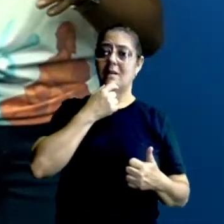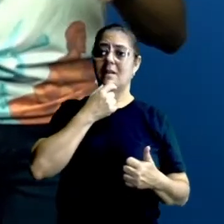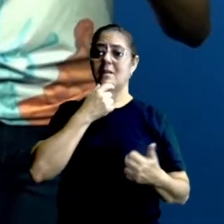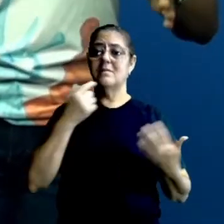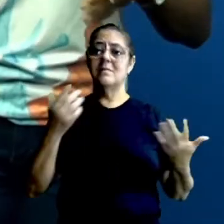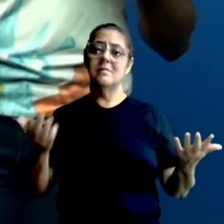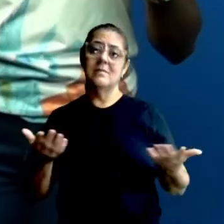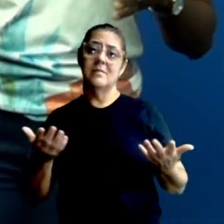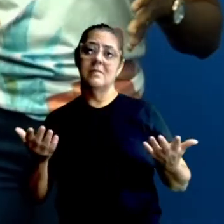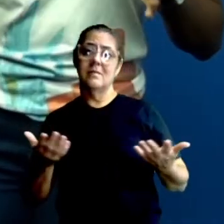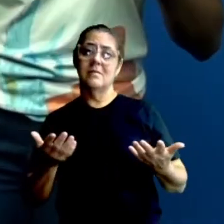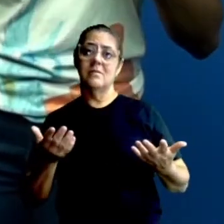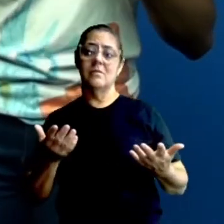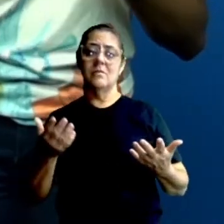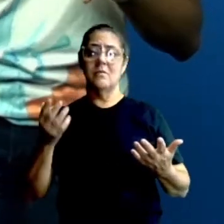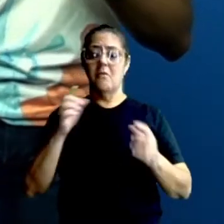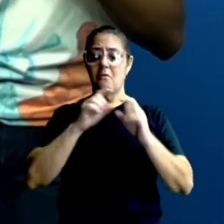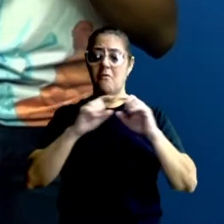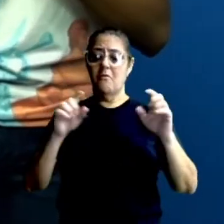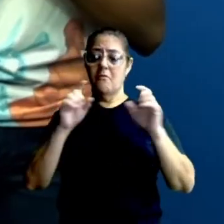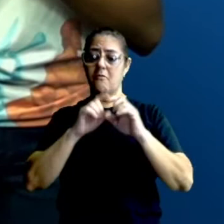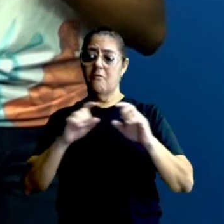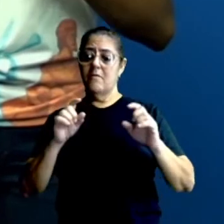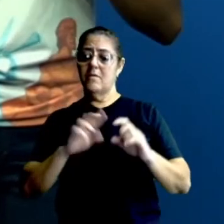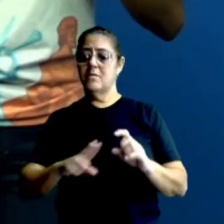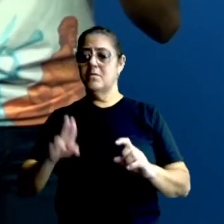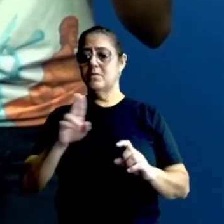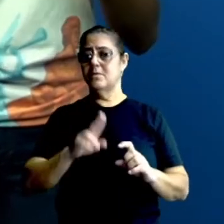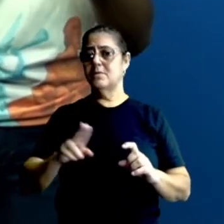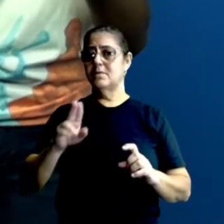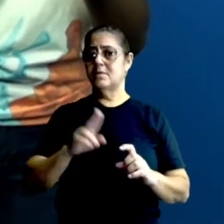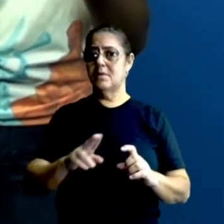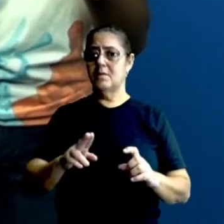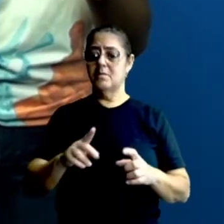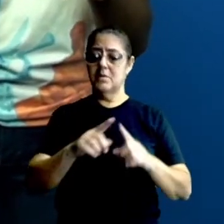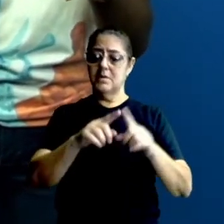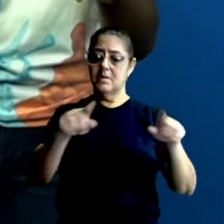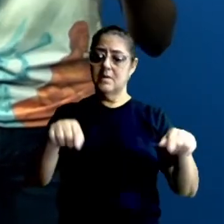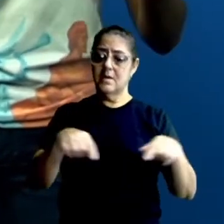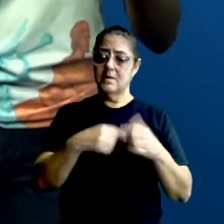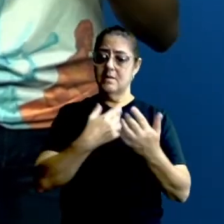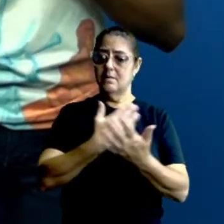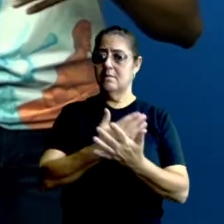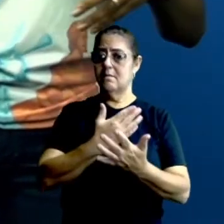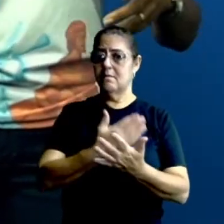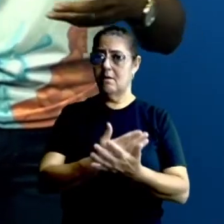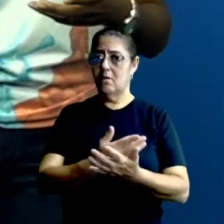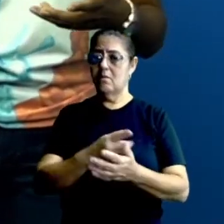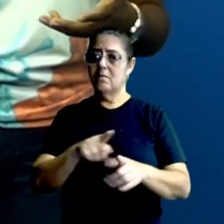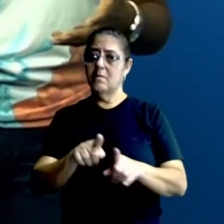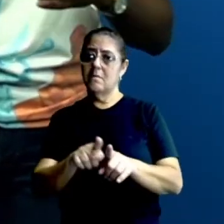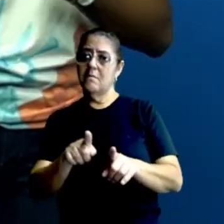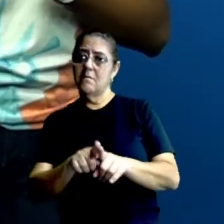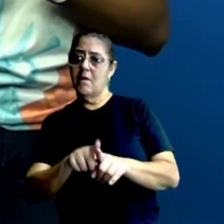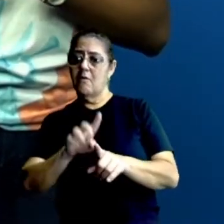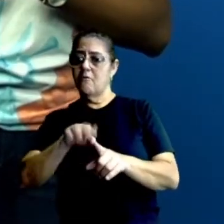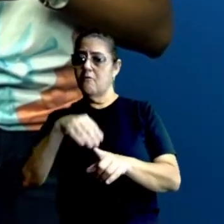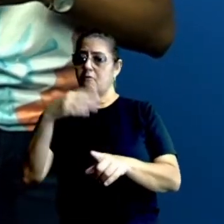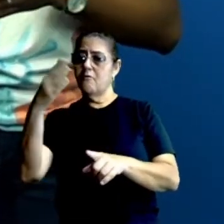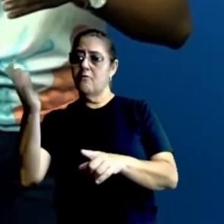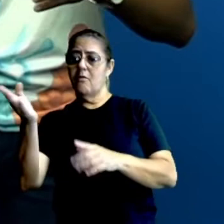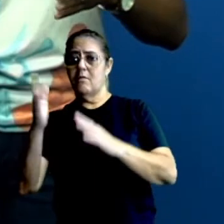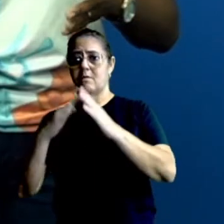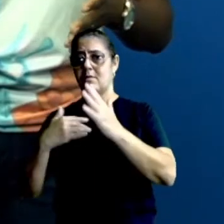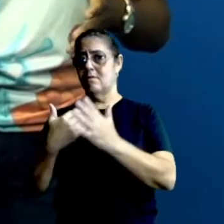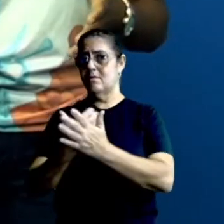Então, gente, estão vendo que são frases que nós utilizamos tanto na sala de aula, quanto até em uma conversa fora da sala